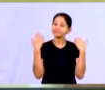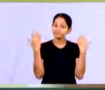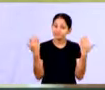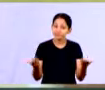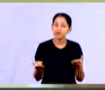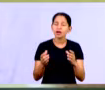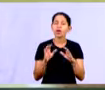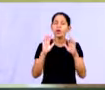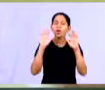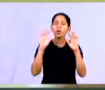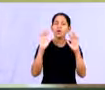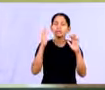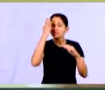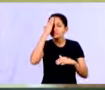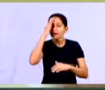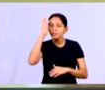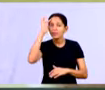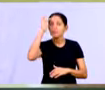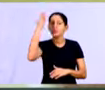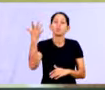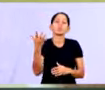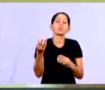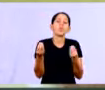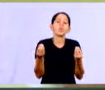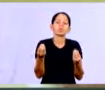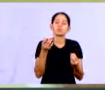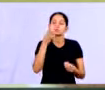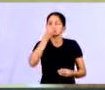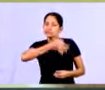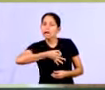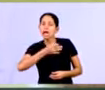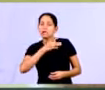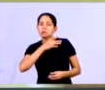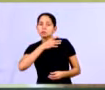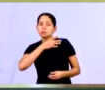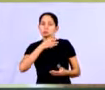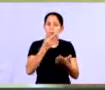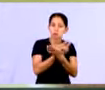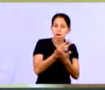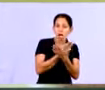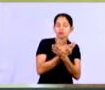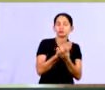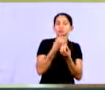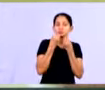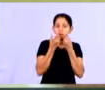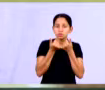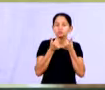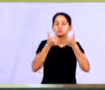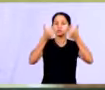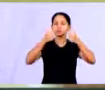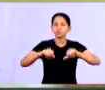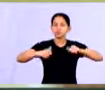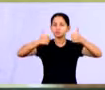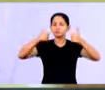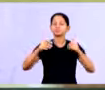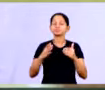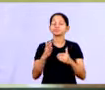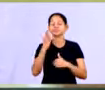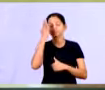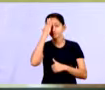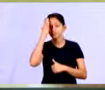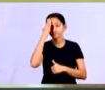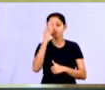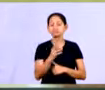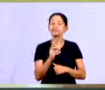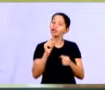sabe se esse negócio já deu retorno ou não? Esse negócio está valendo a pena? Está tendo retorno positivo? Uma maneira de responder essa dúvida